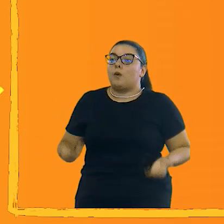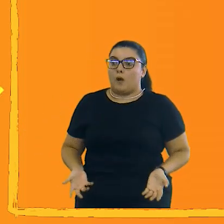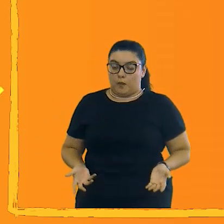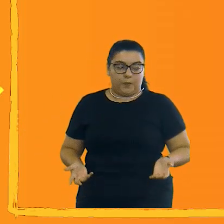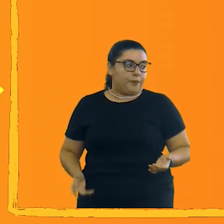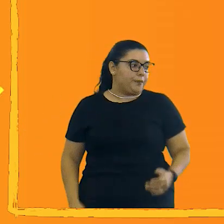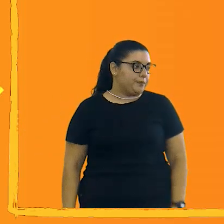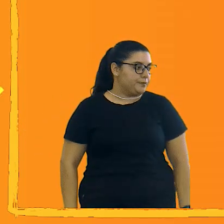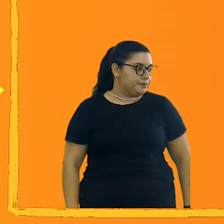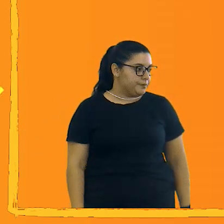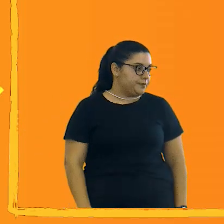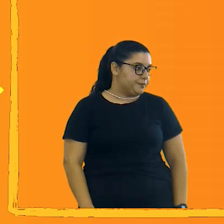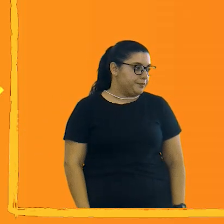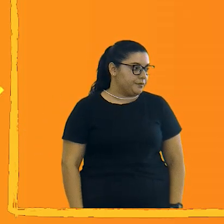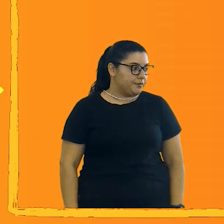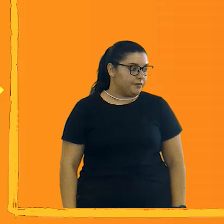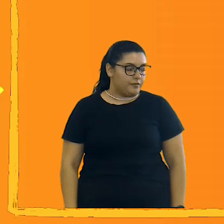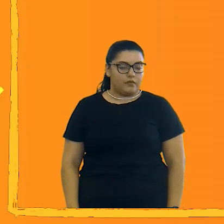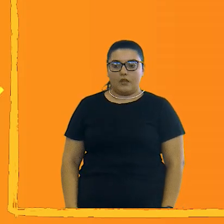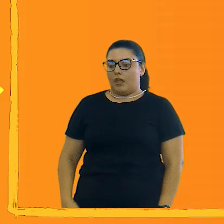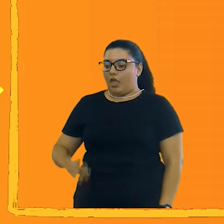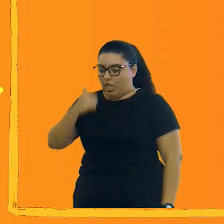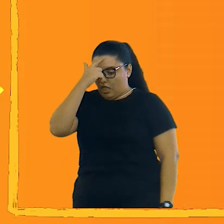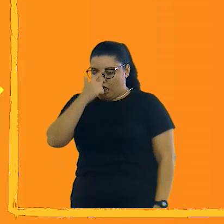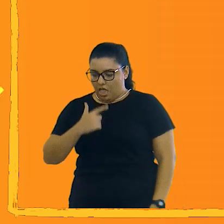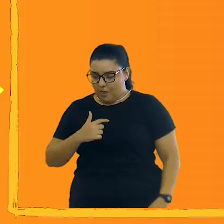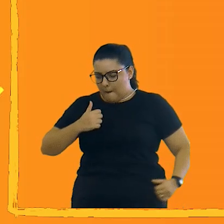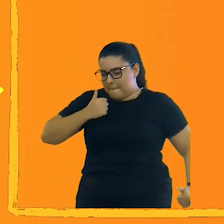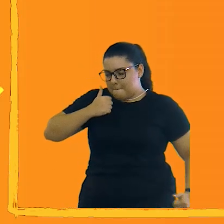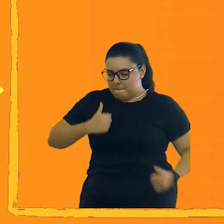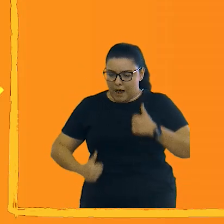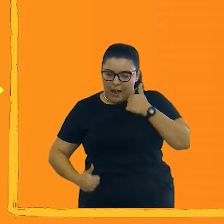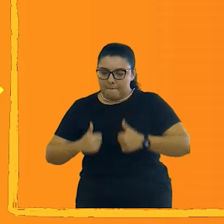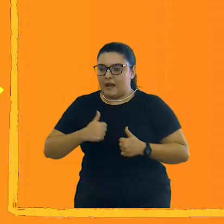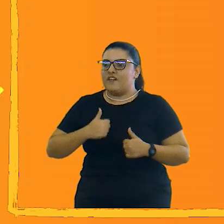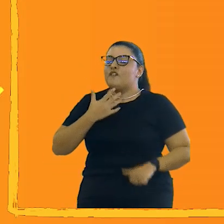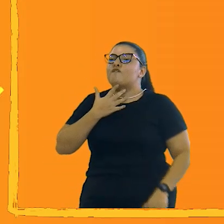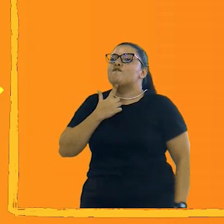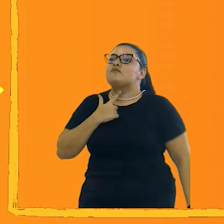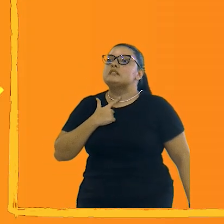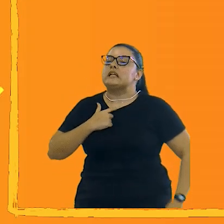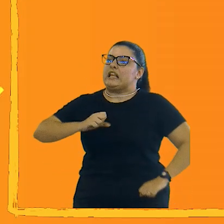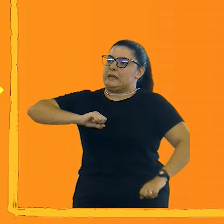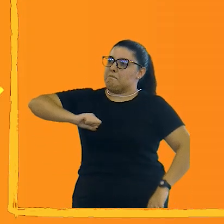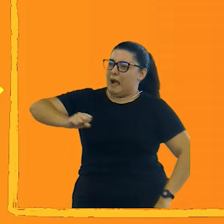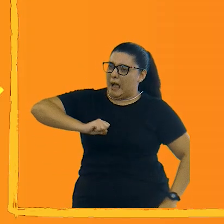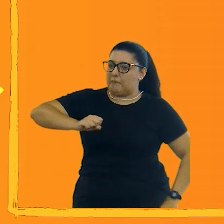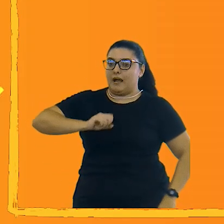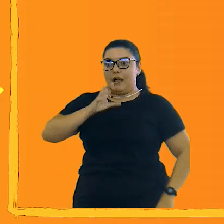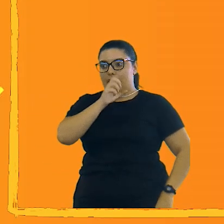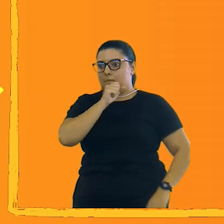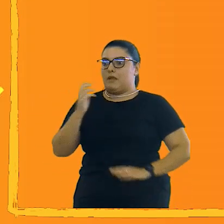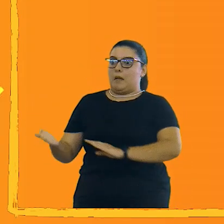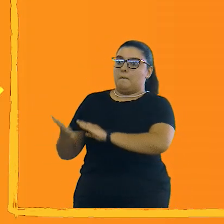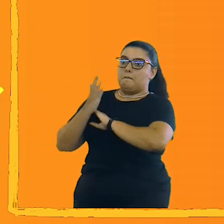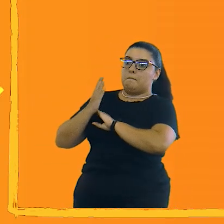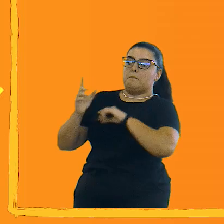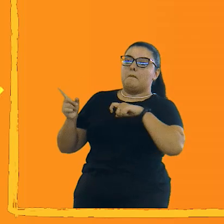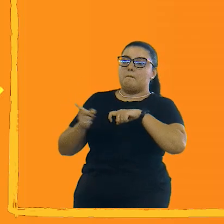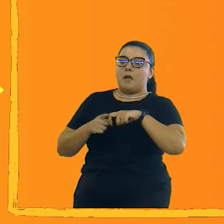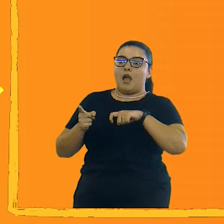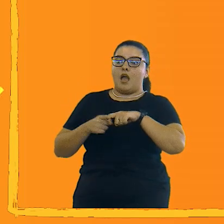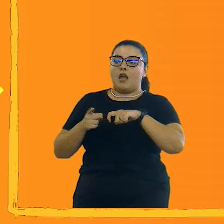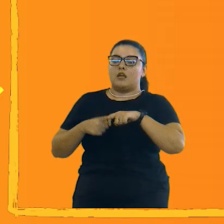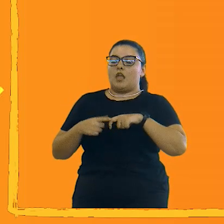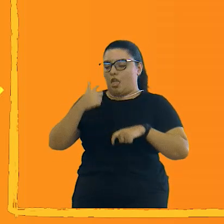velocidade um maratonista visando melhorar sua performance auxiliado por um médico mensura o